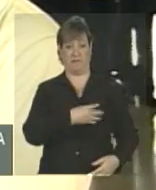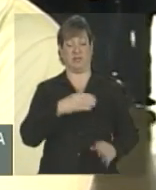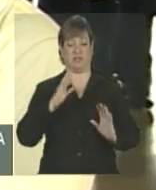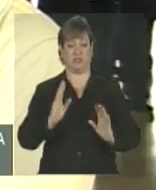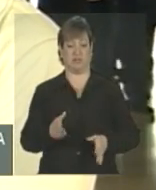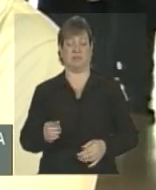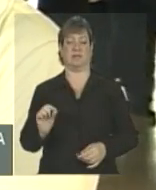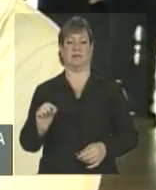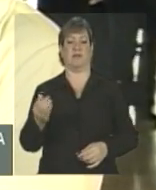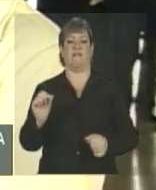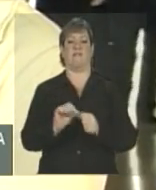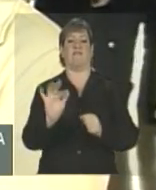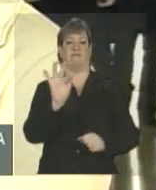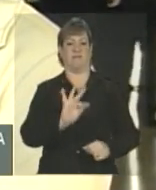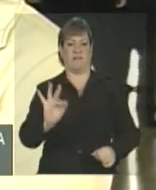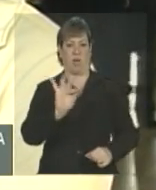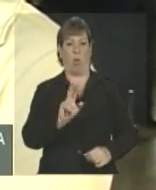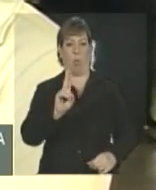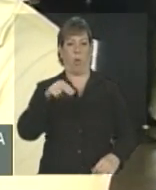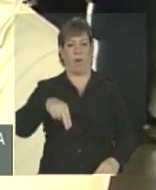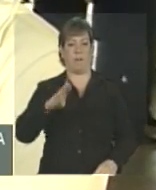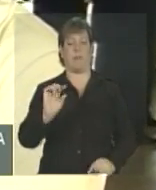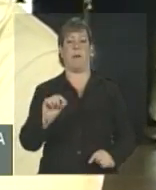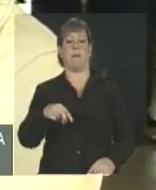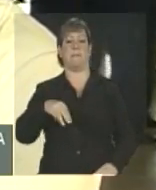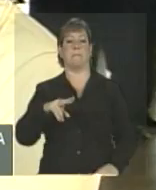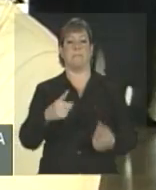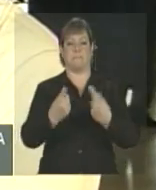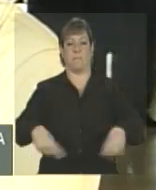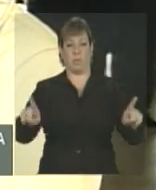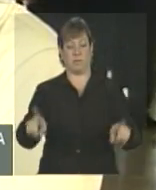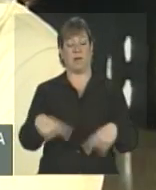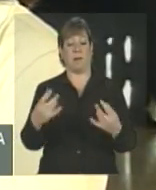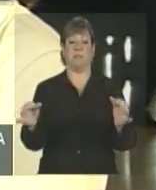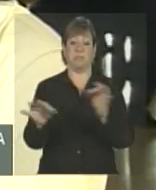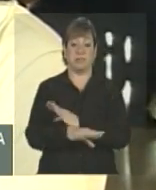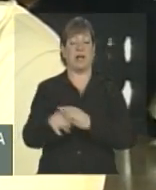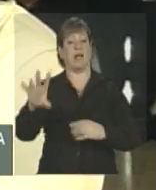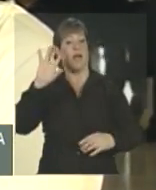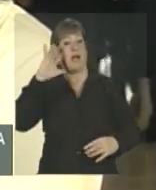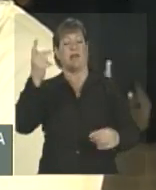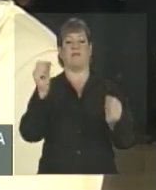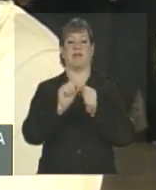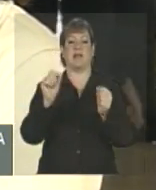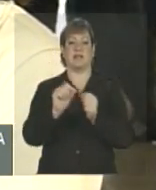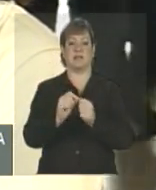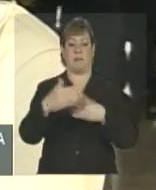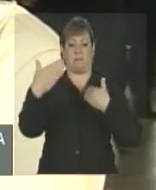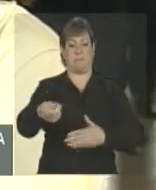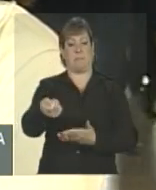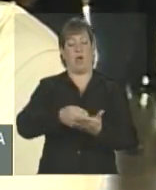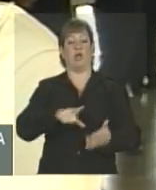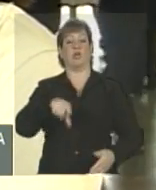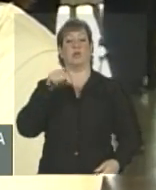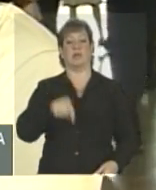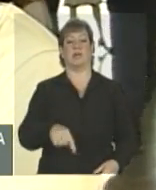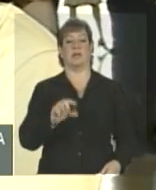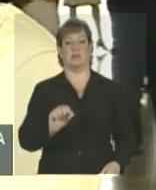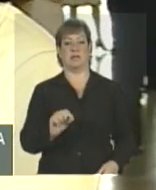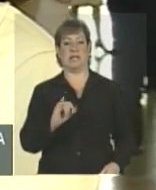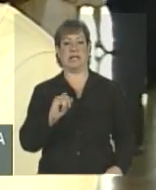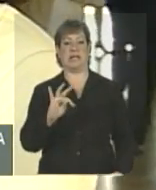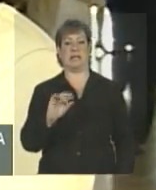fazer uma faculdade de música na UNB. Quando terminou, ela preferiu fazer um concurso, então escolheu esse concurso